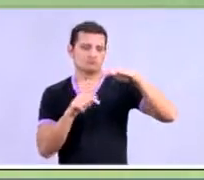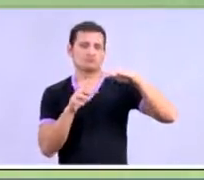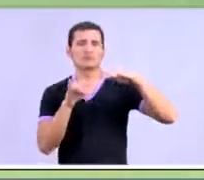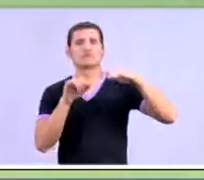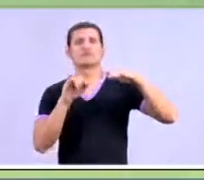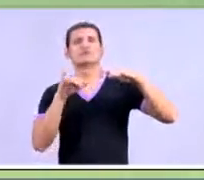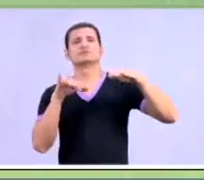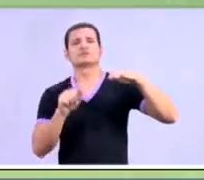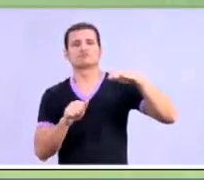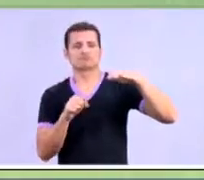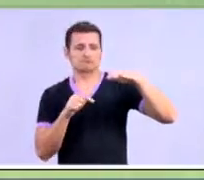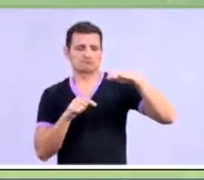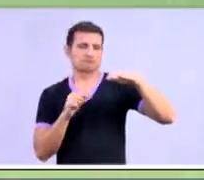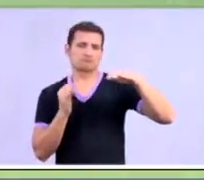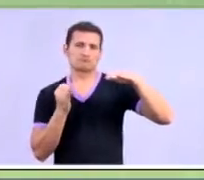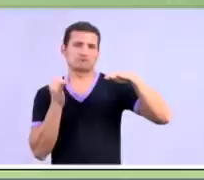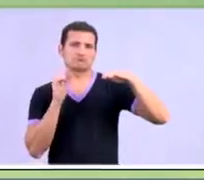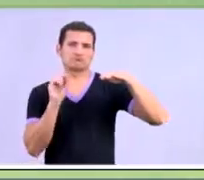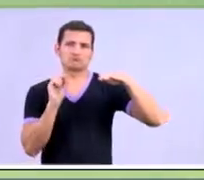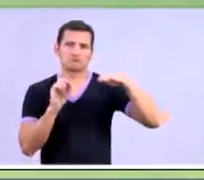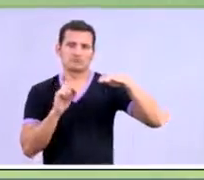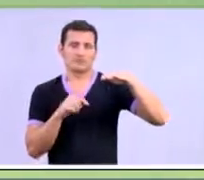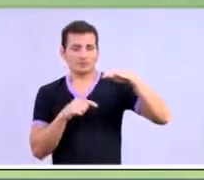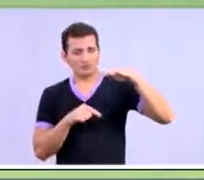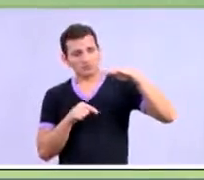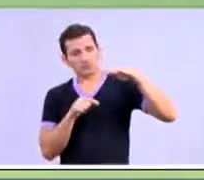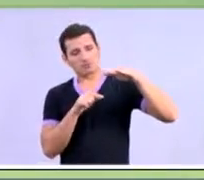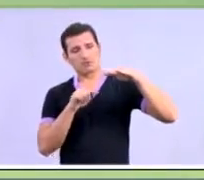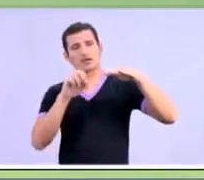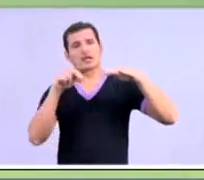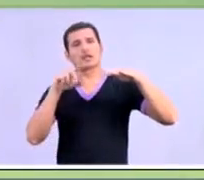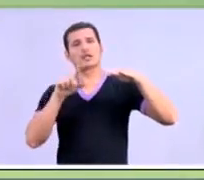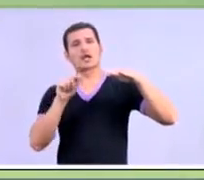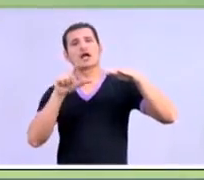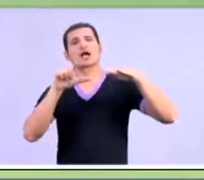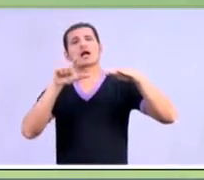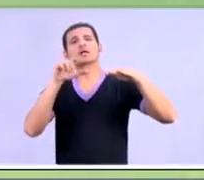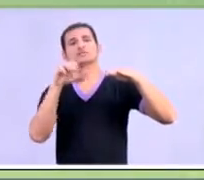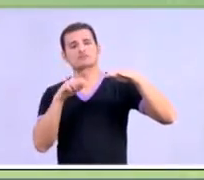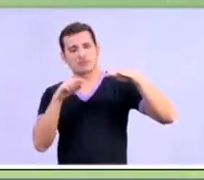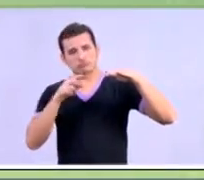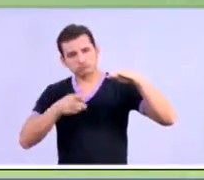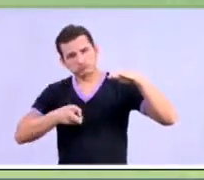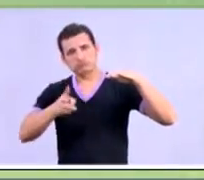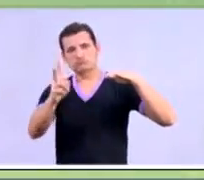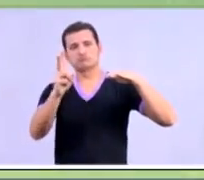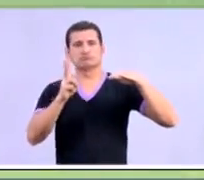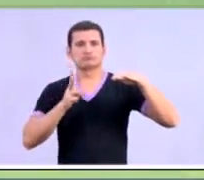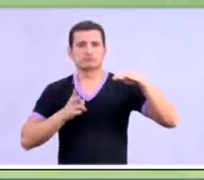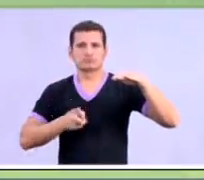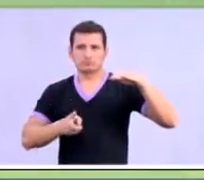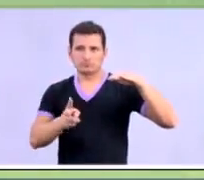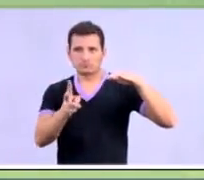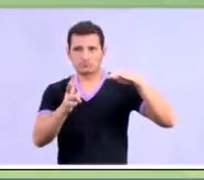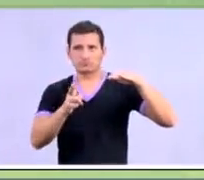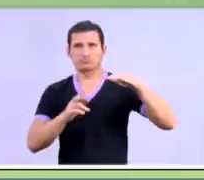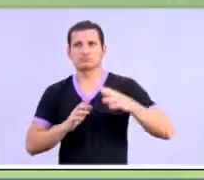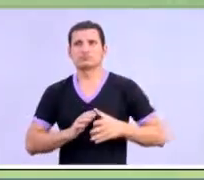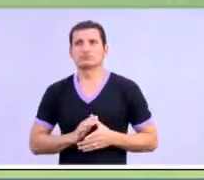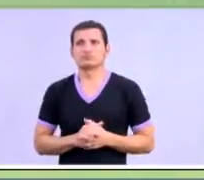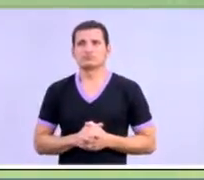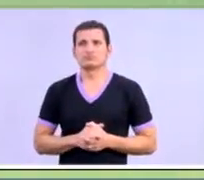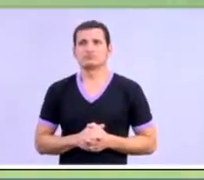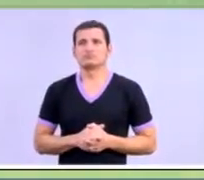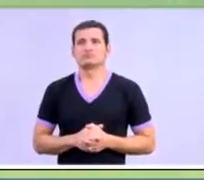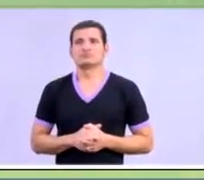física, a camada de enlace vai continuar trabalhando independentemente do que foi feito. Vamos pegar uma camada no